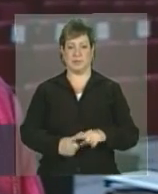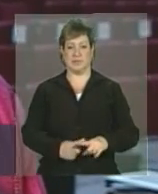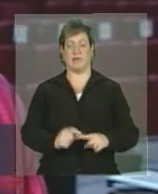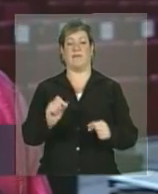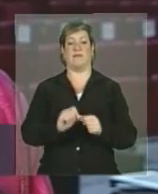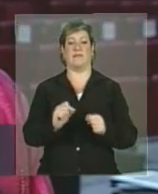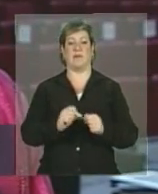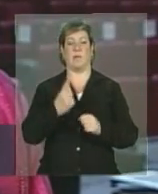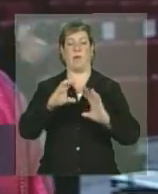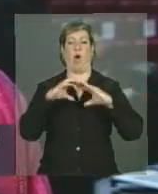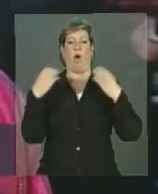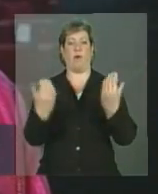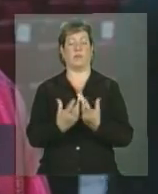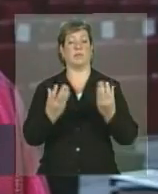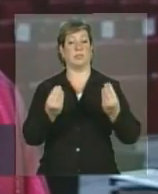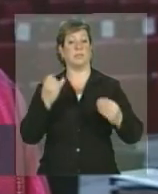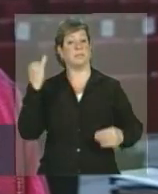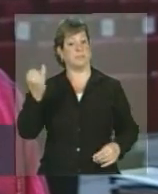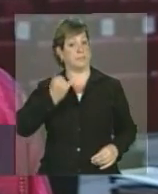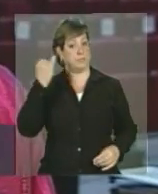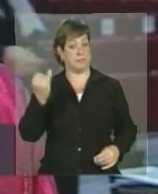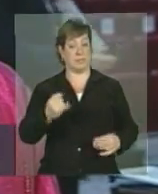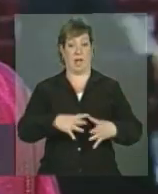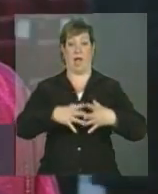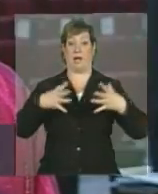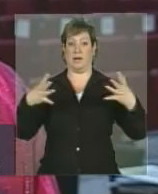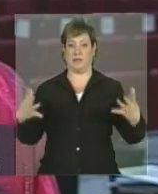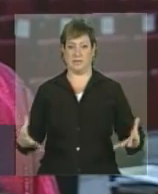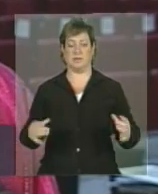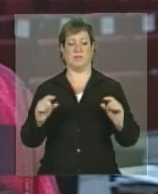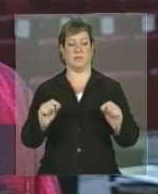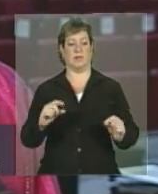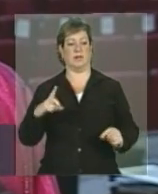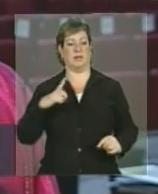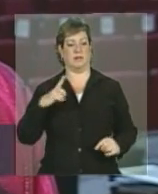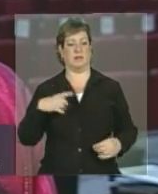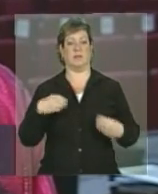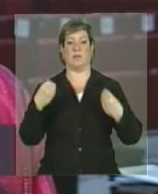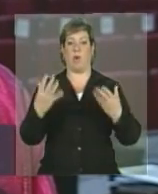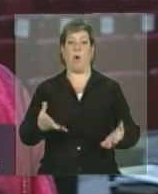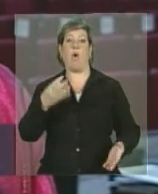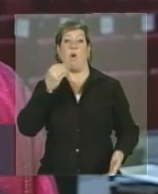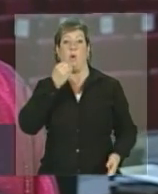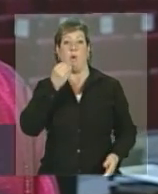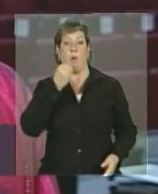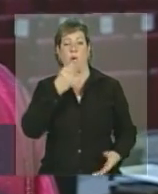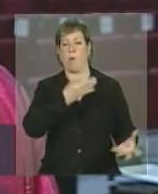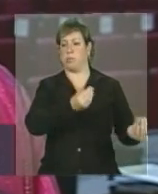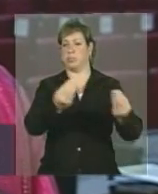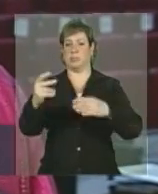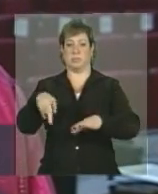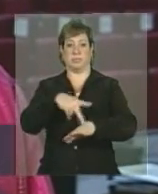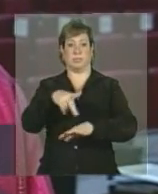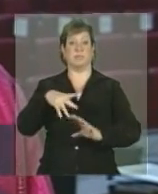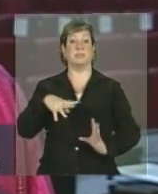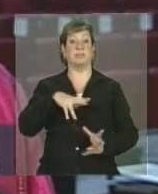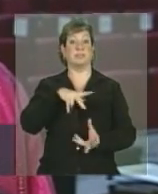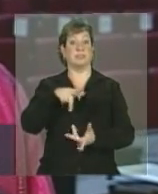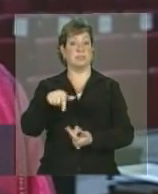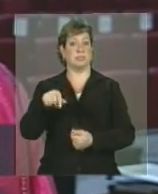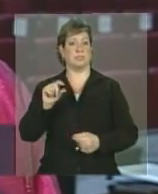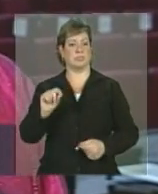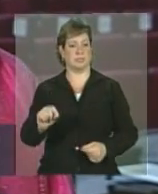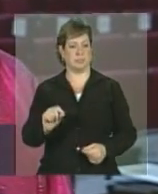uma conferência tão importante, tão grande, que está dando oportunidade a muitos países do mundo, são em